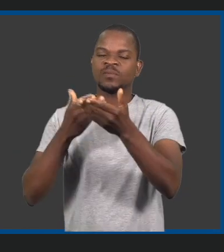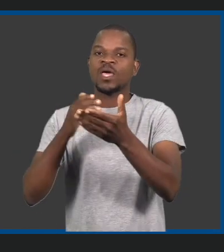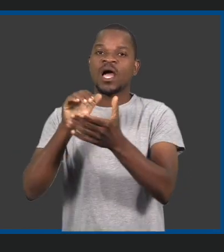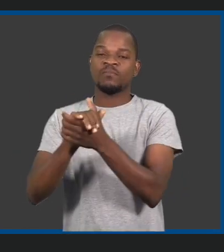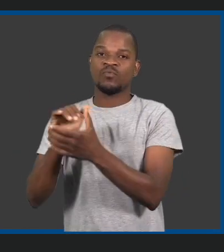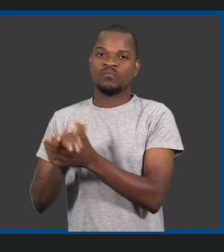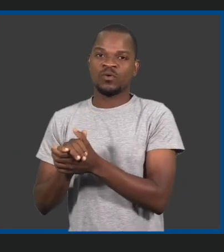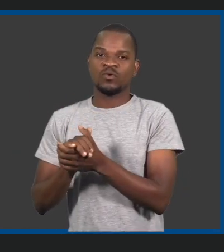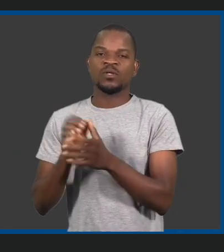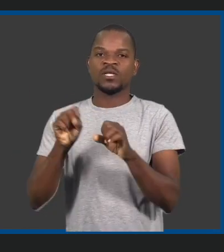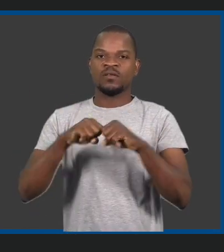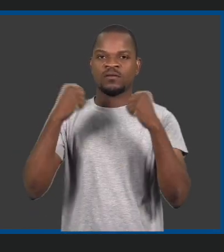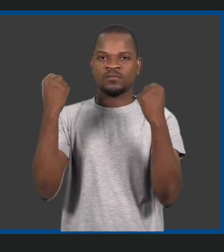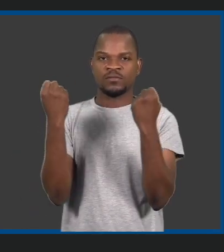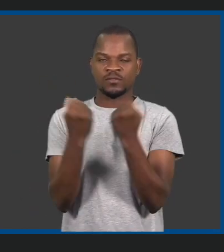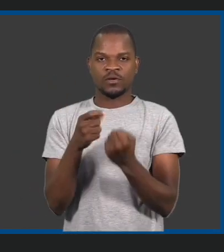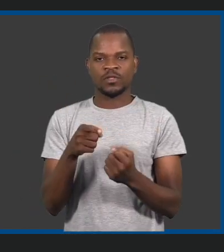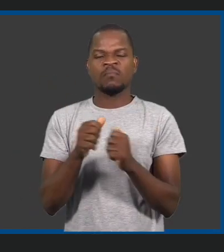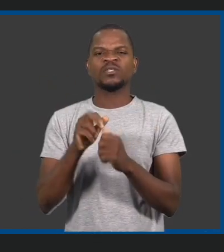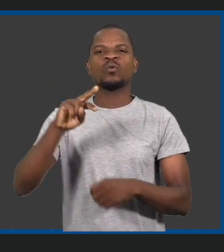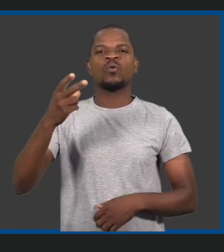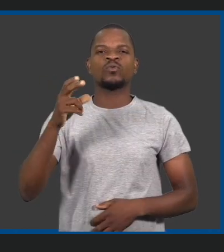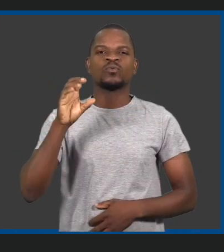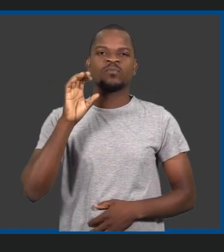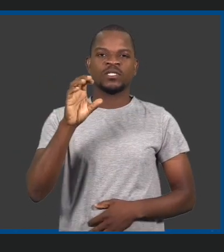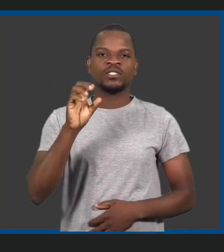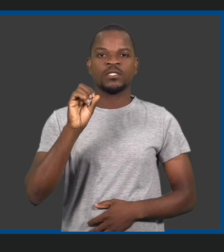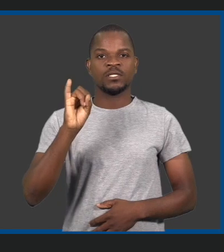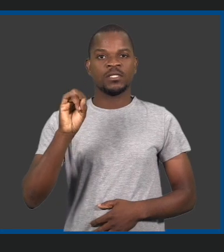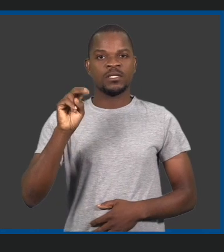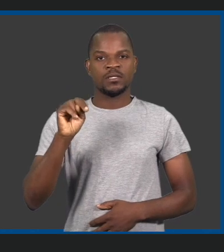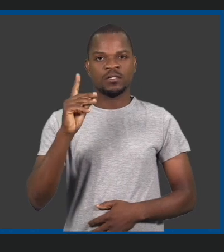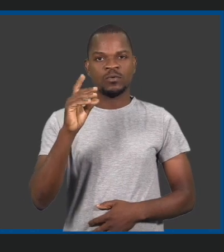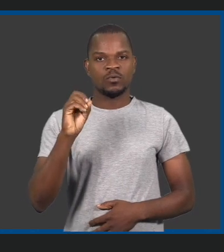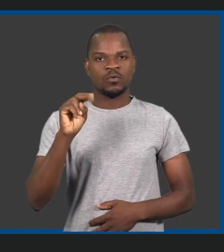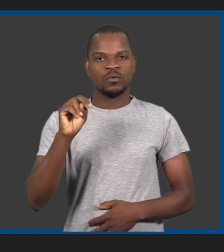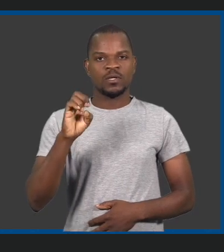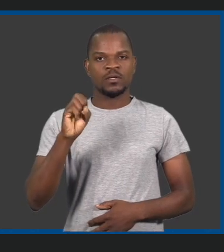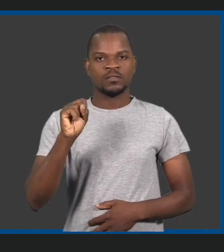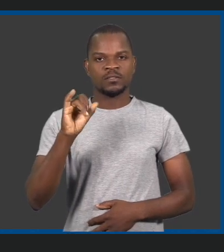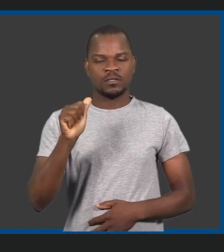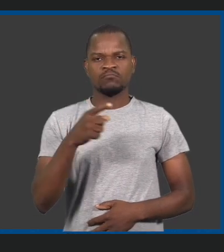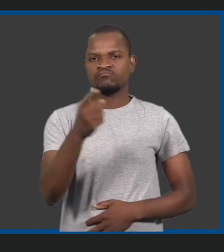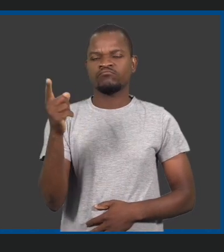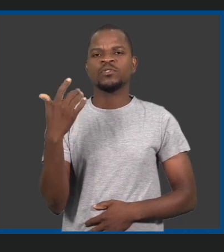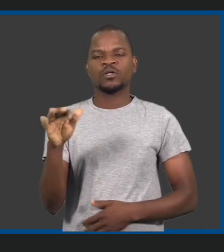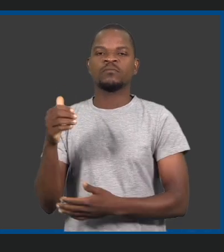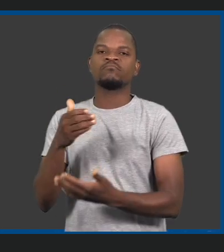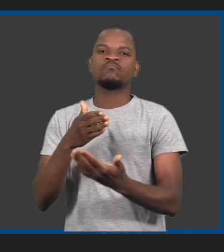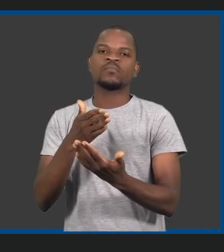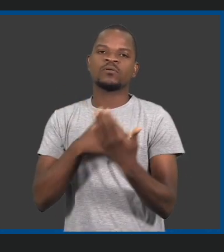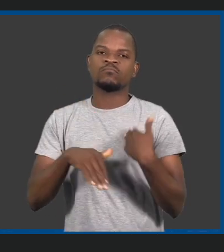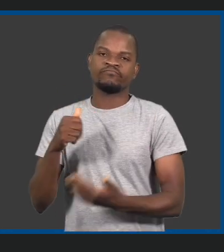o desenho está feito, são 50 salas de aulas, cerca de 24 casas de banho, 3